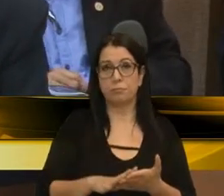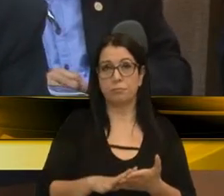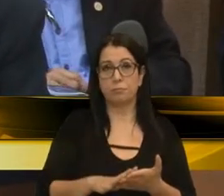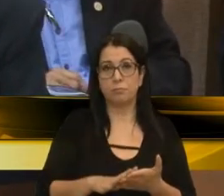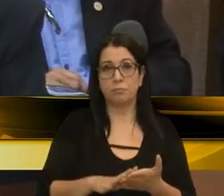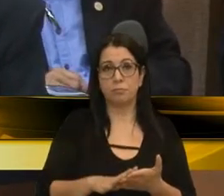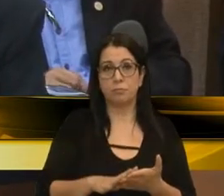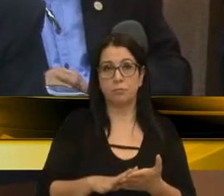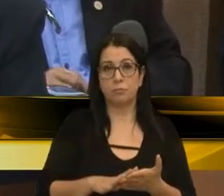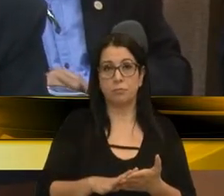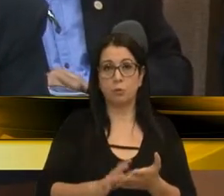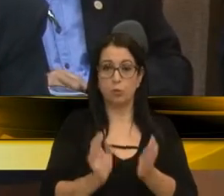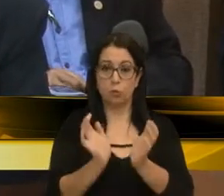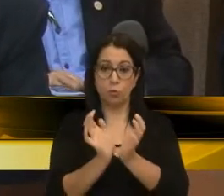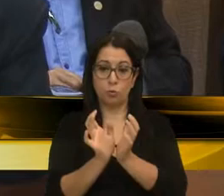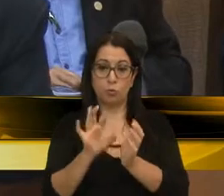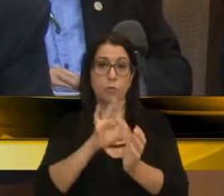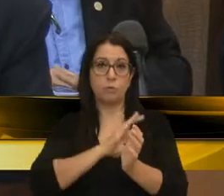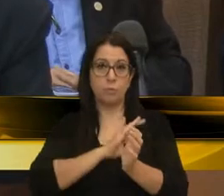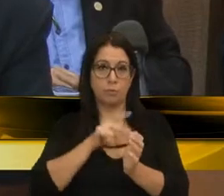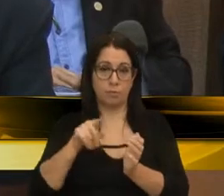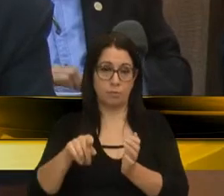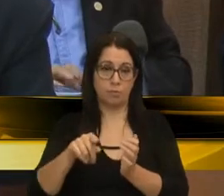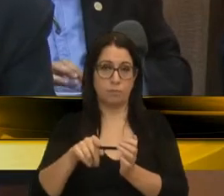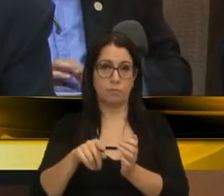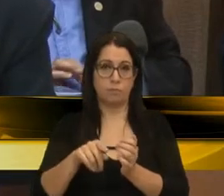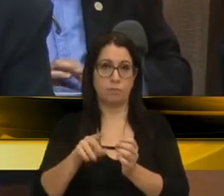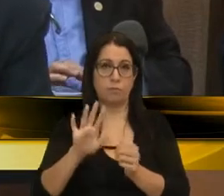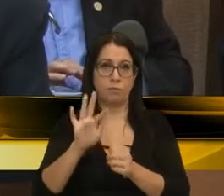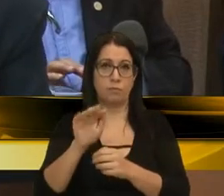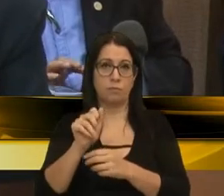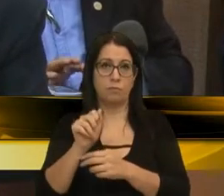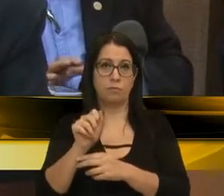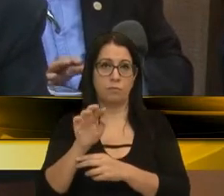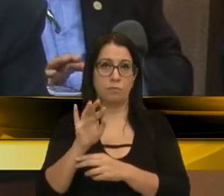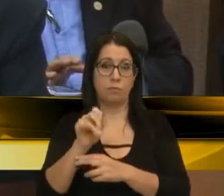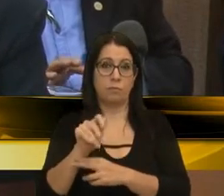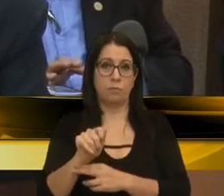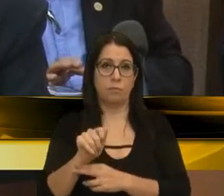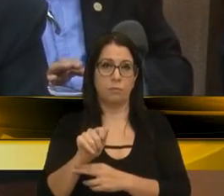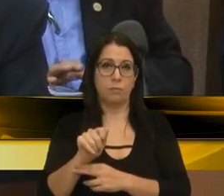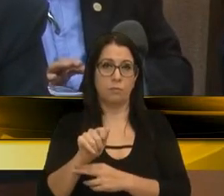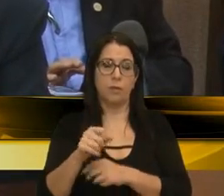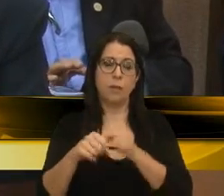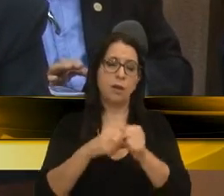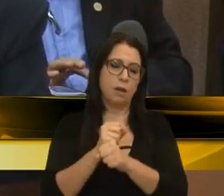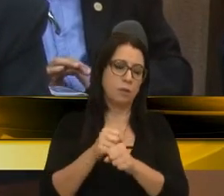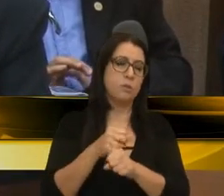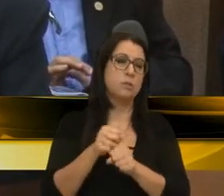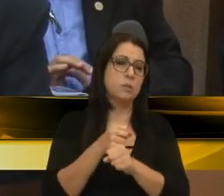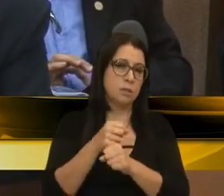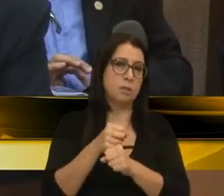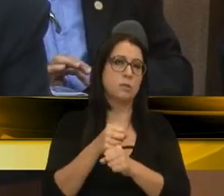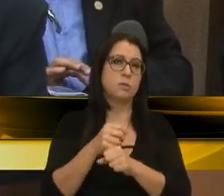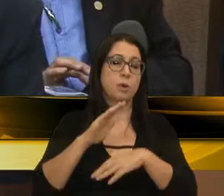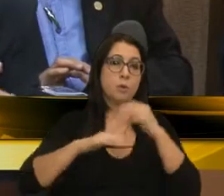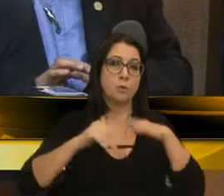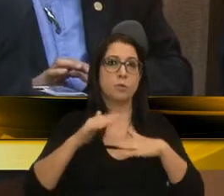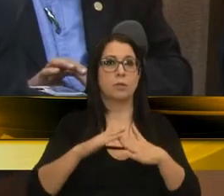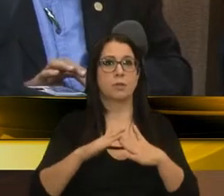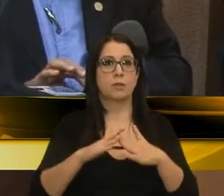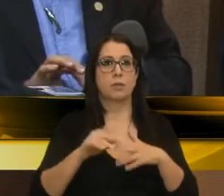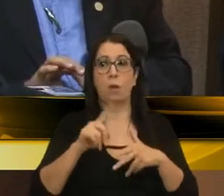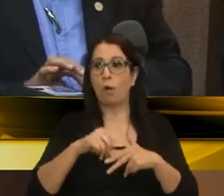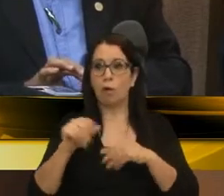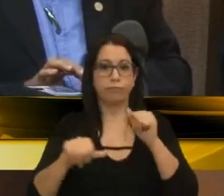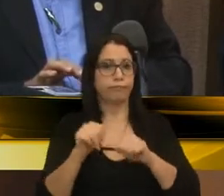O módulo da brigada do Fátima foi anos e anos para construir. De uma hora para